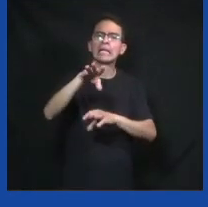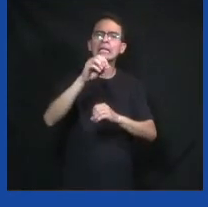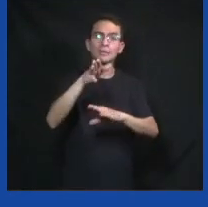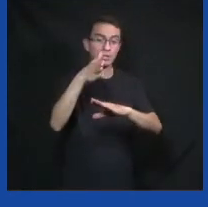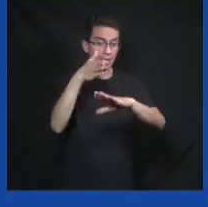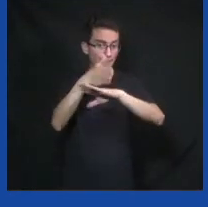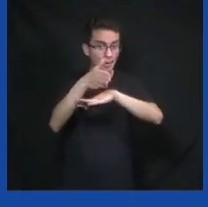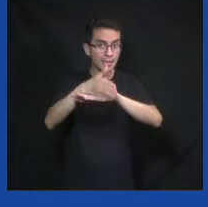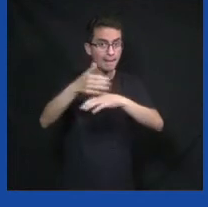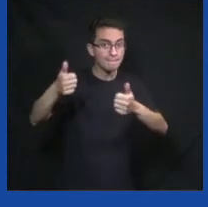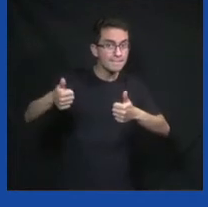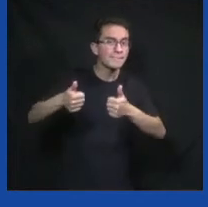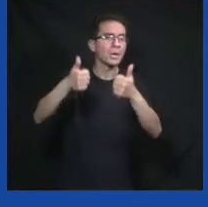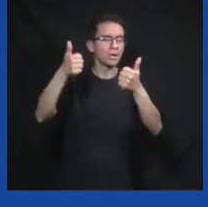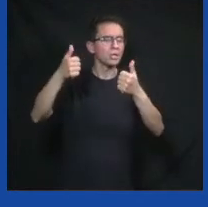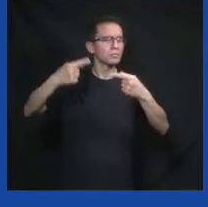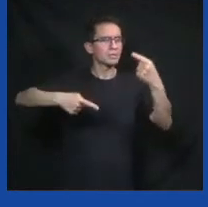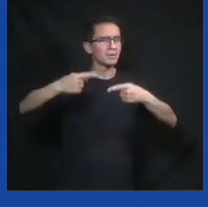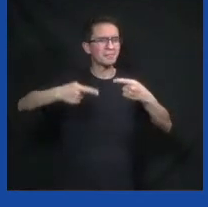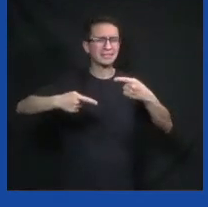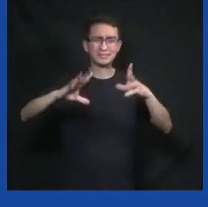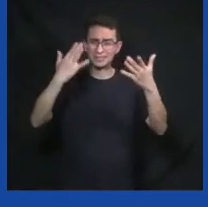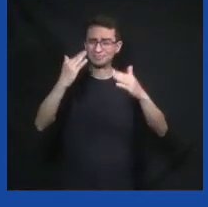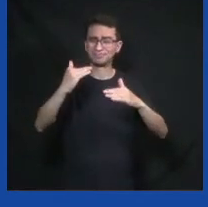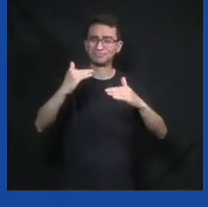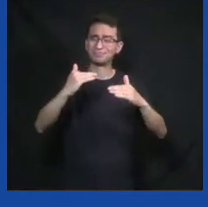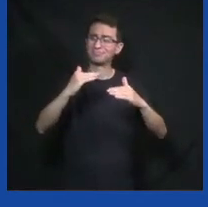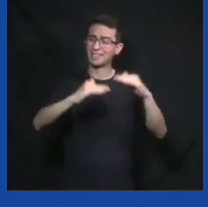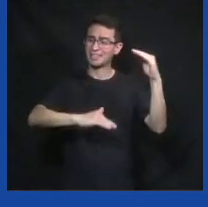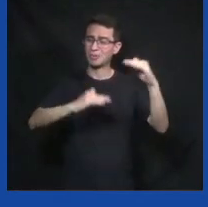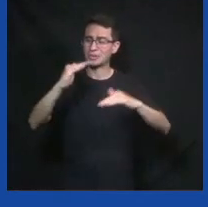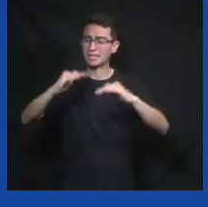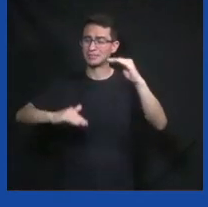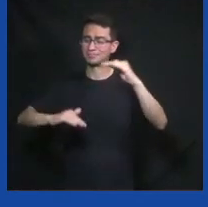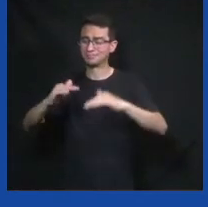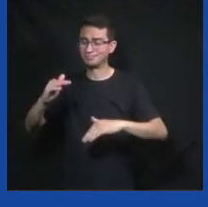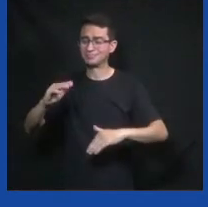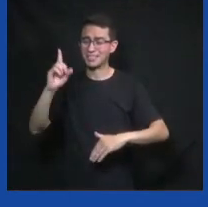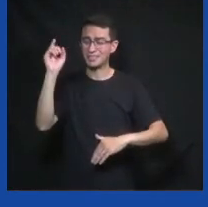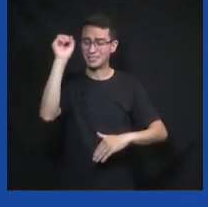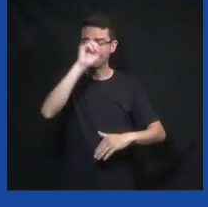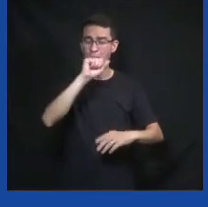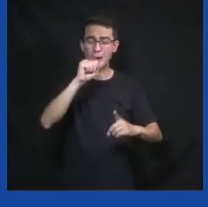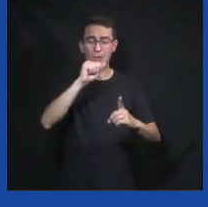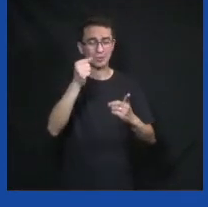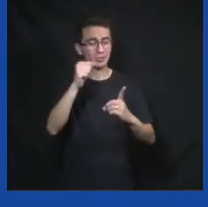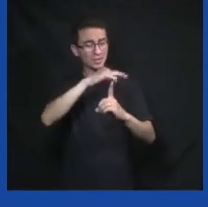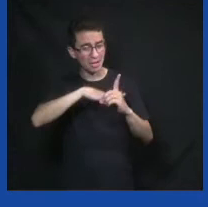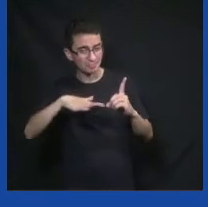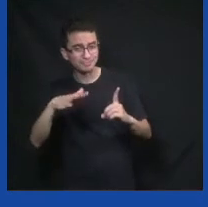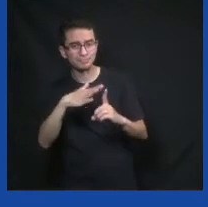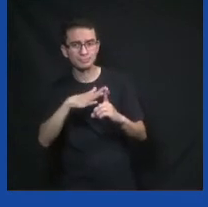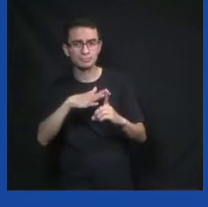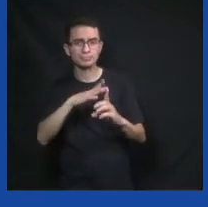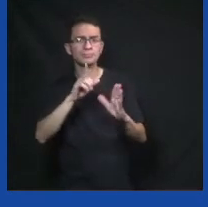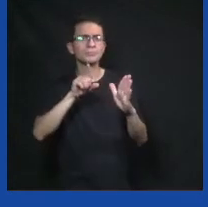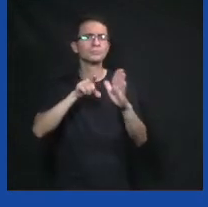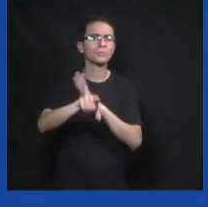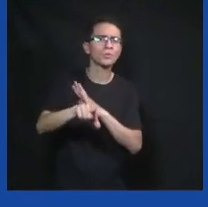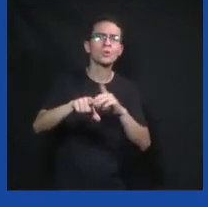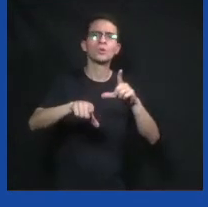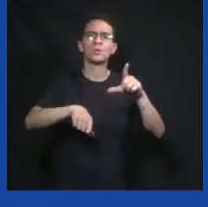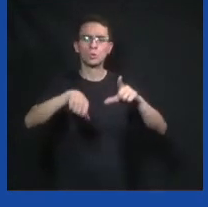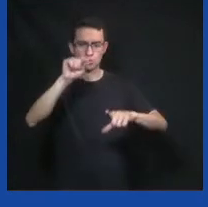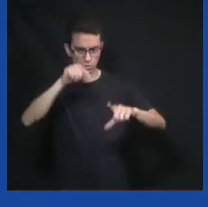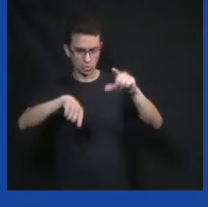círculo vicioso de desigualdade. Então, como vem o sorteio de assembleias cidadãs